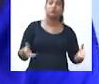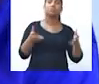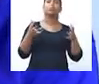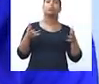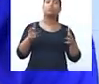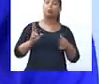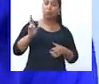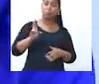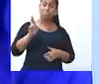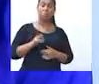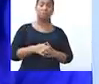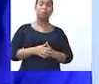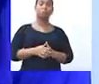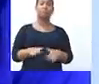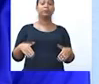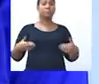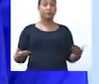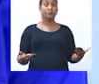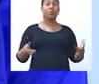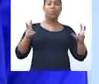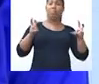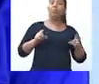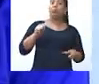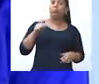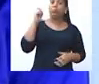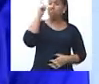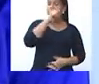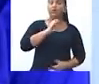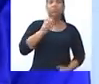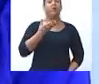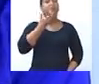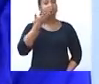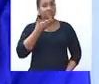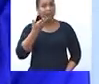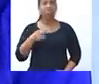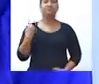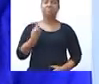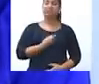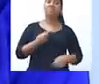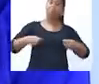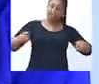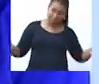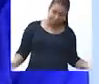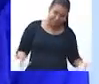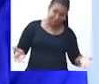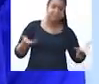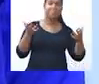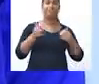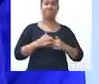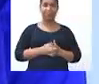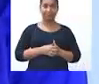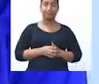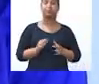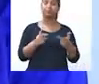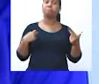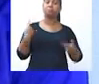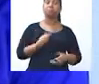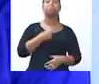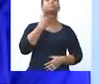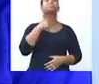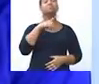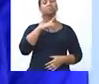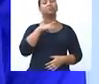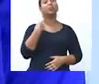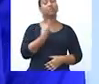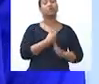da representação. Então, a questão é, difícil ou fácil, a gente tem que incentivar naquilo que a gente tem interesse, para